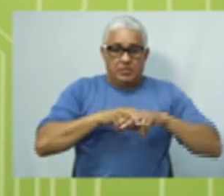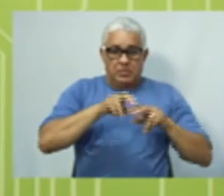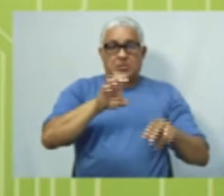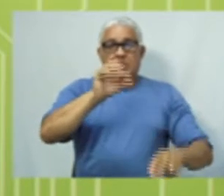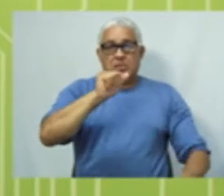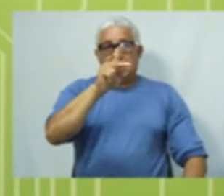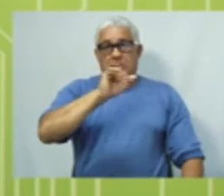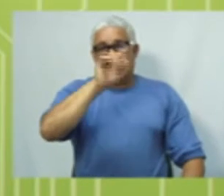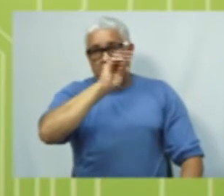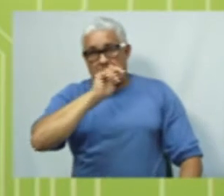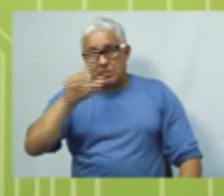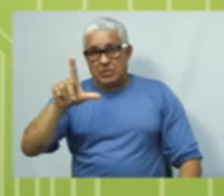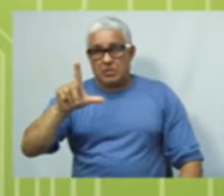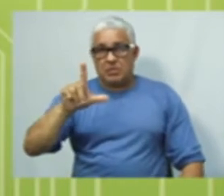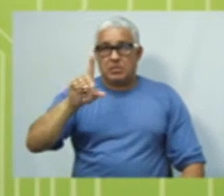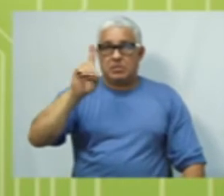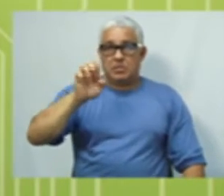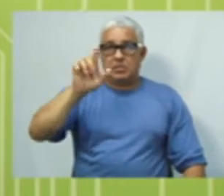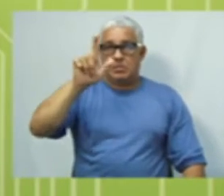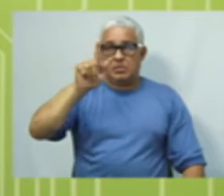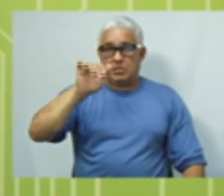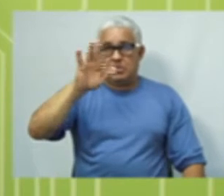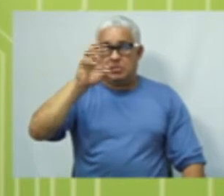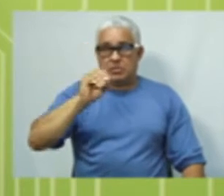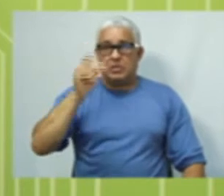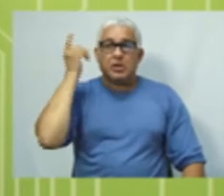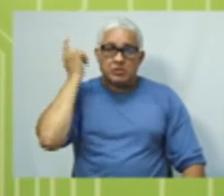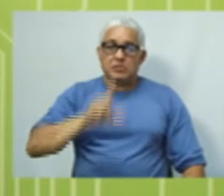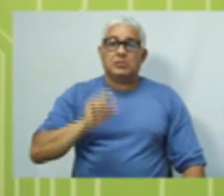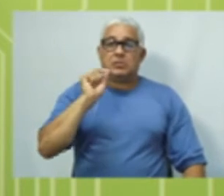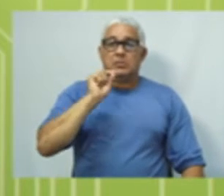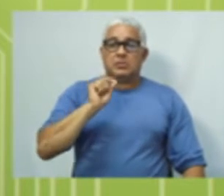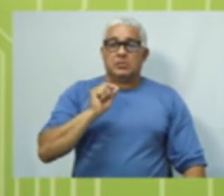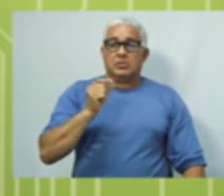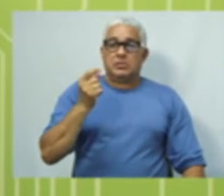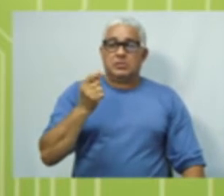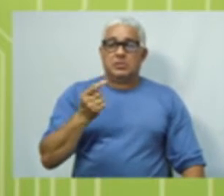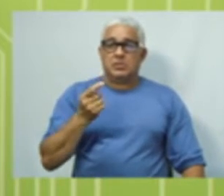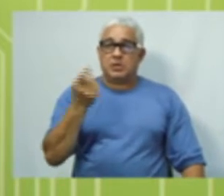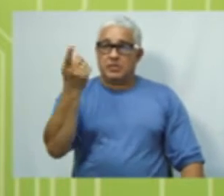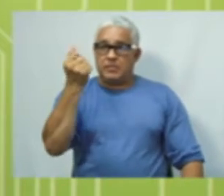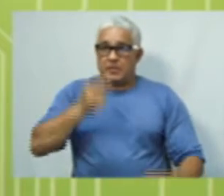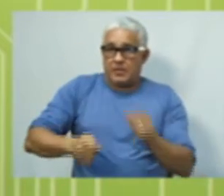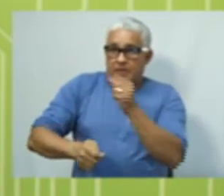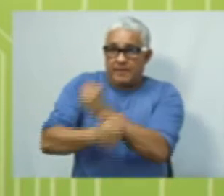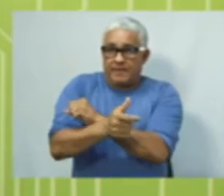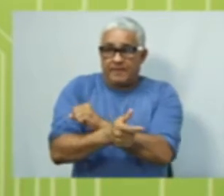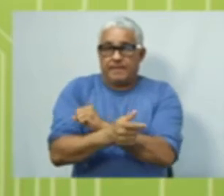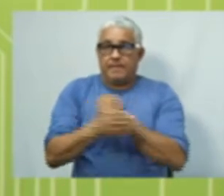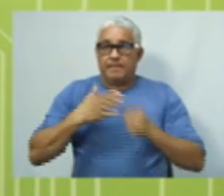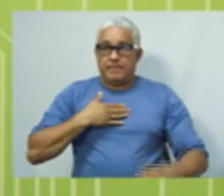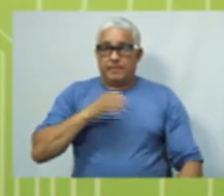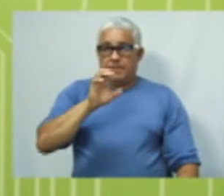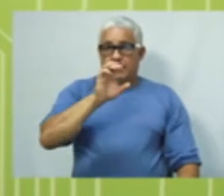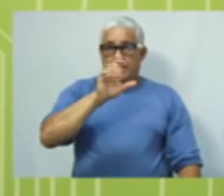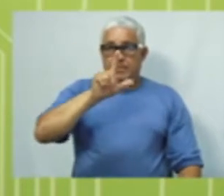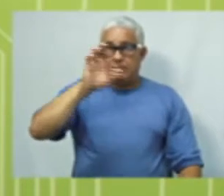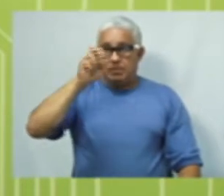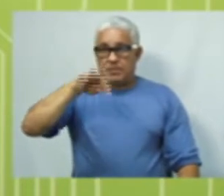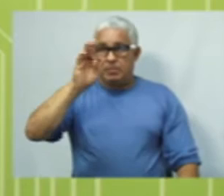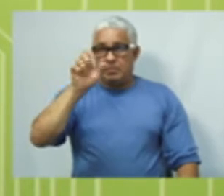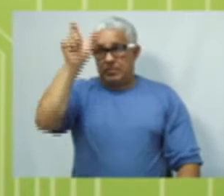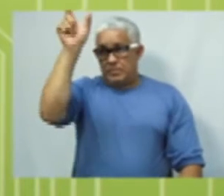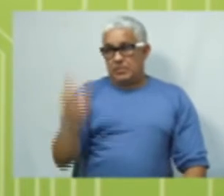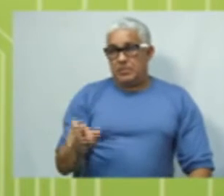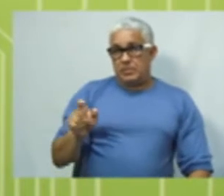que eu consigo cumprir ali, financiar o meu cliente. ok? É aquele dinheiro que vai me permitir,